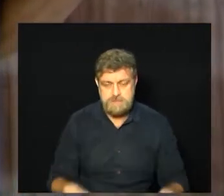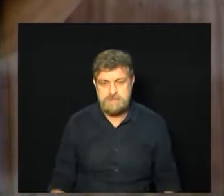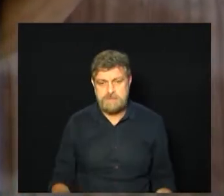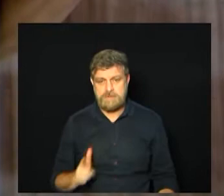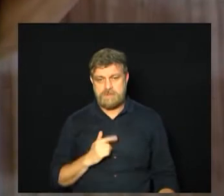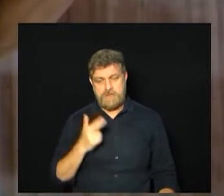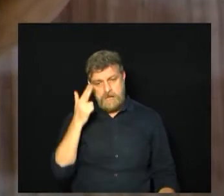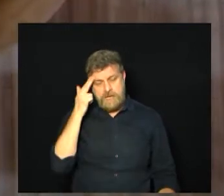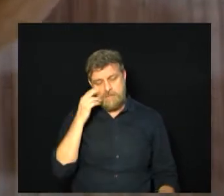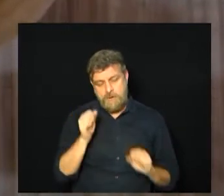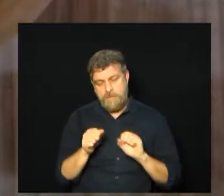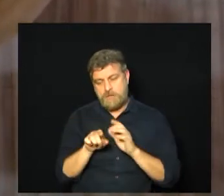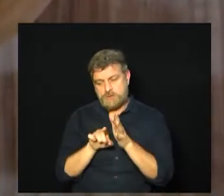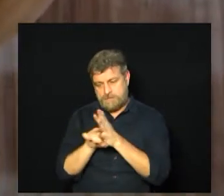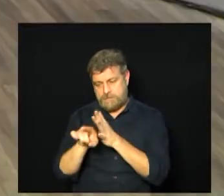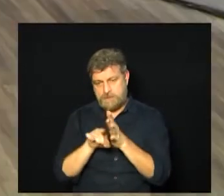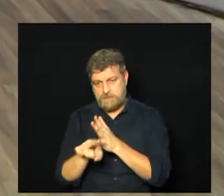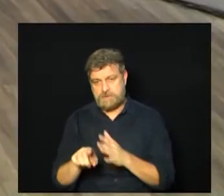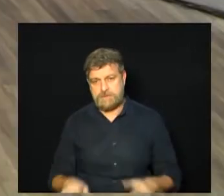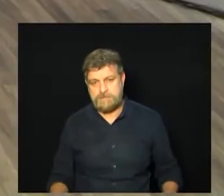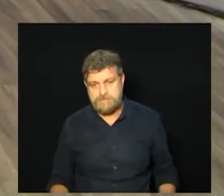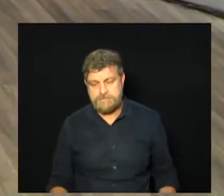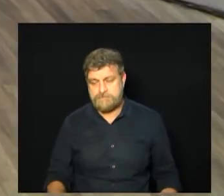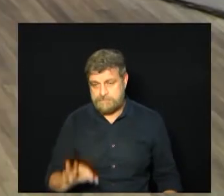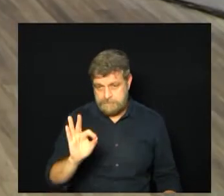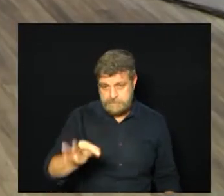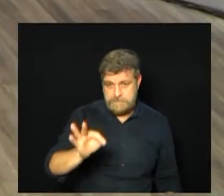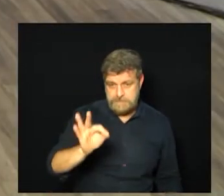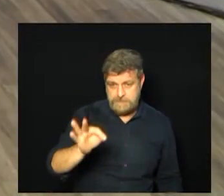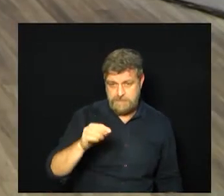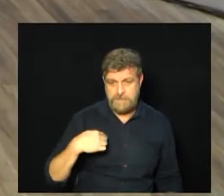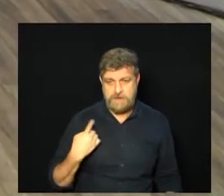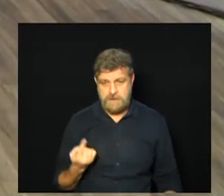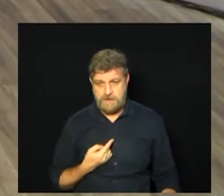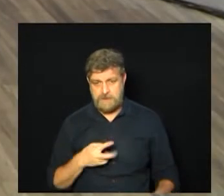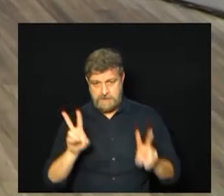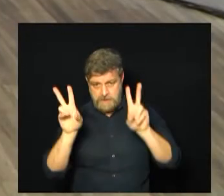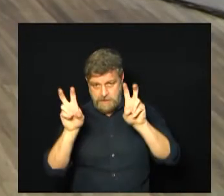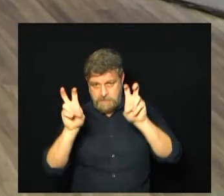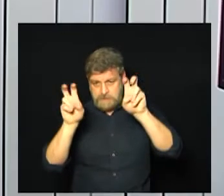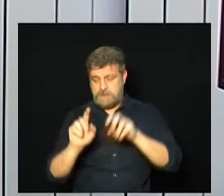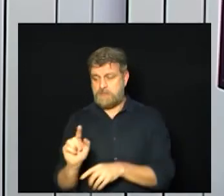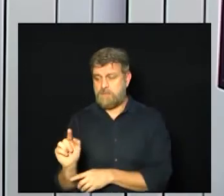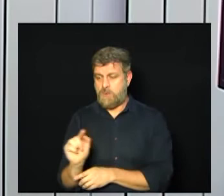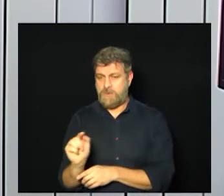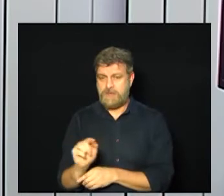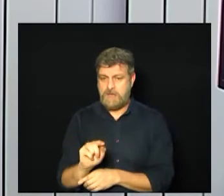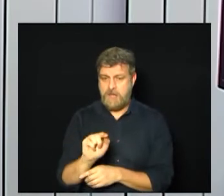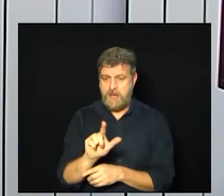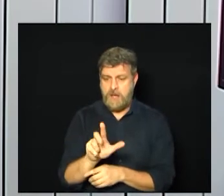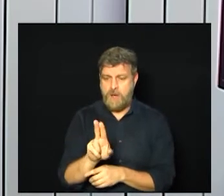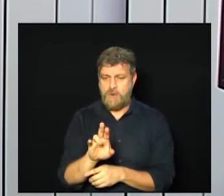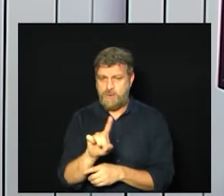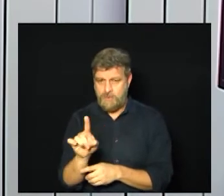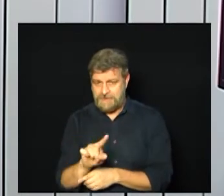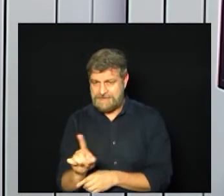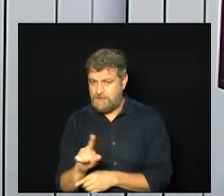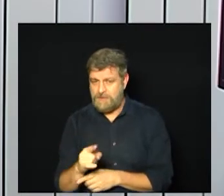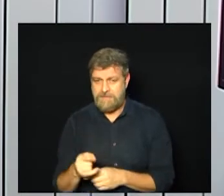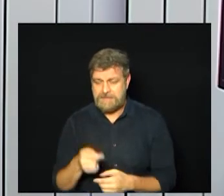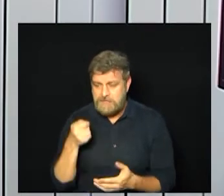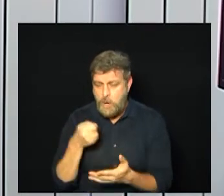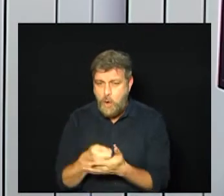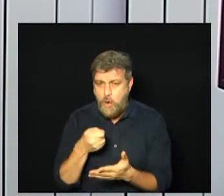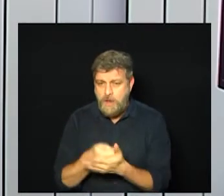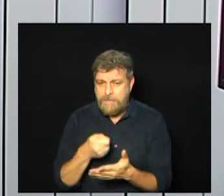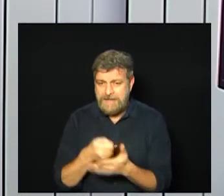fica à vontade, Gabriel. Exatamente, vou continuar com este assunto então. Luiz, não há mais a obrigação, né,